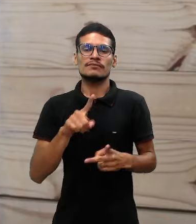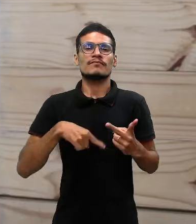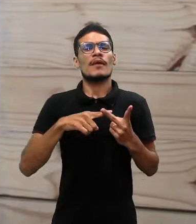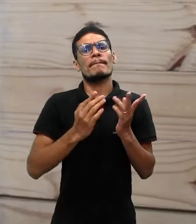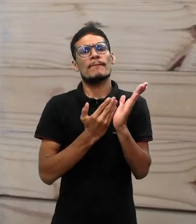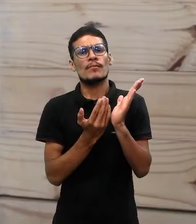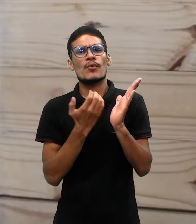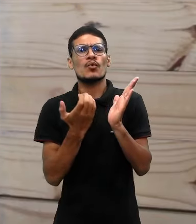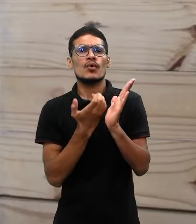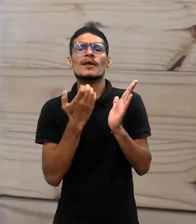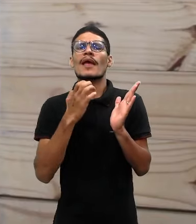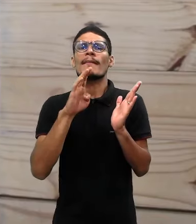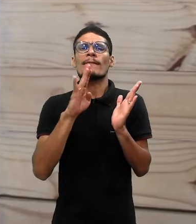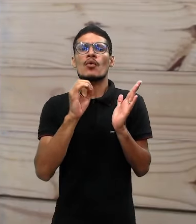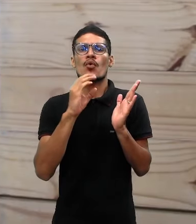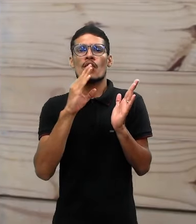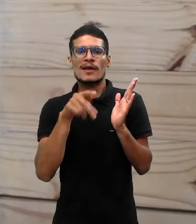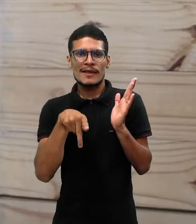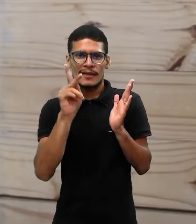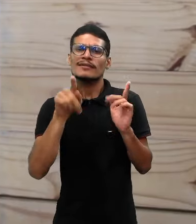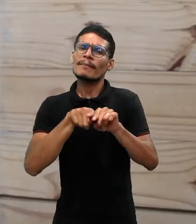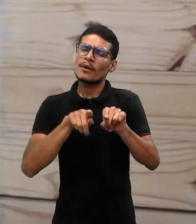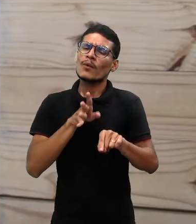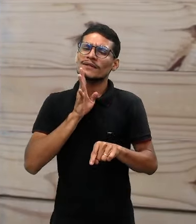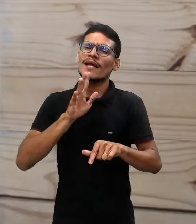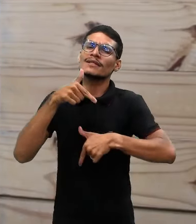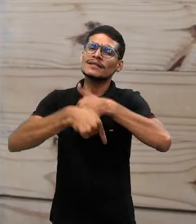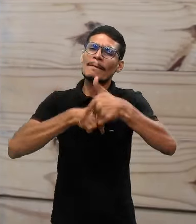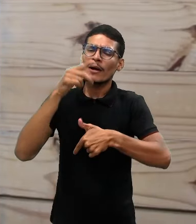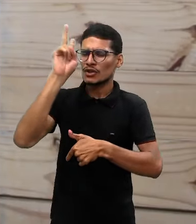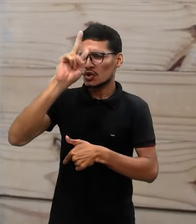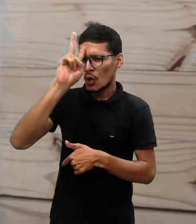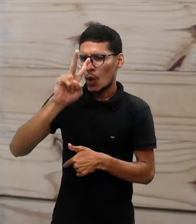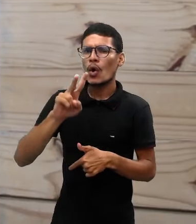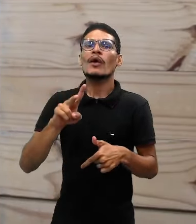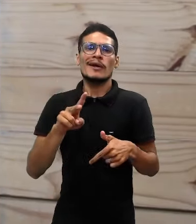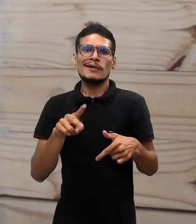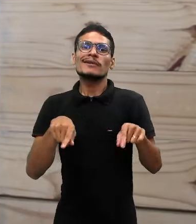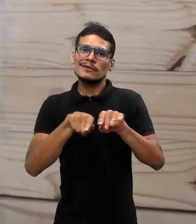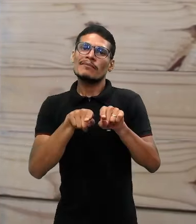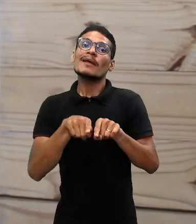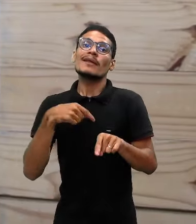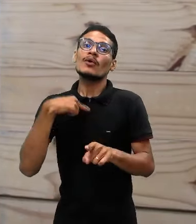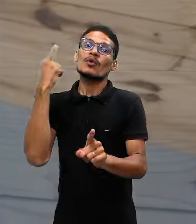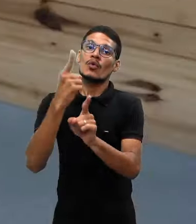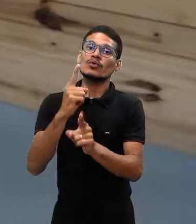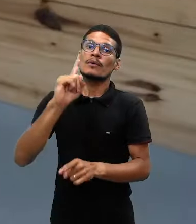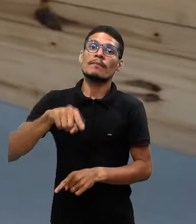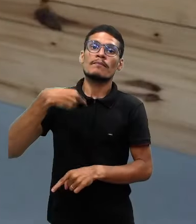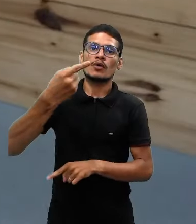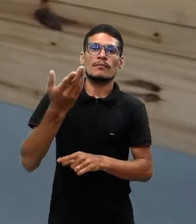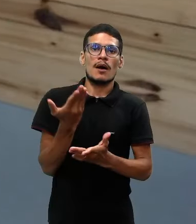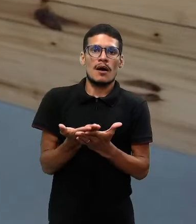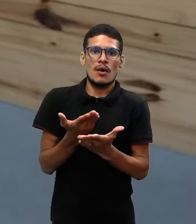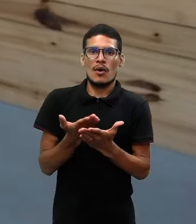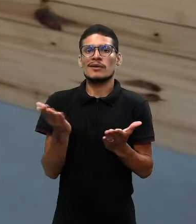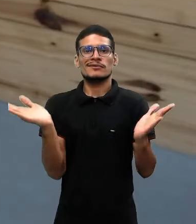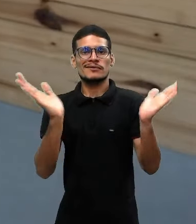conheçam um pouco mais da história do trabalho através dos nossos artefatos e eu te encontro na nossa próxima videoaula.